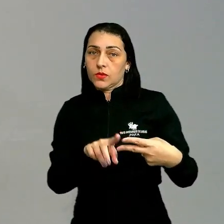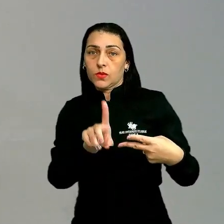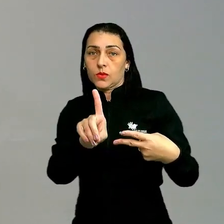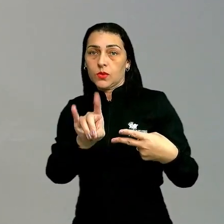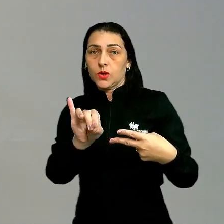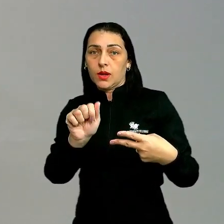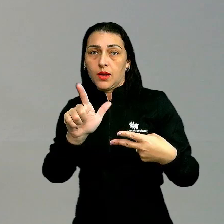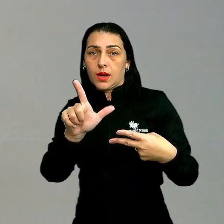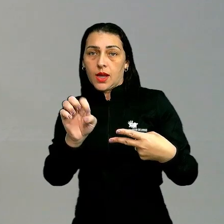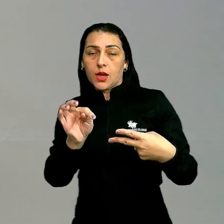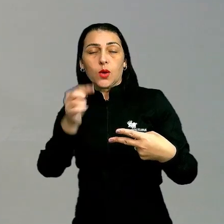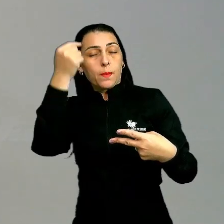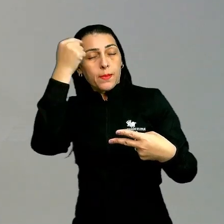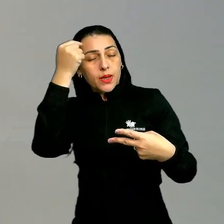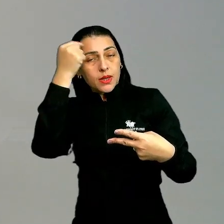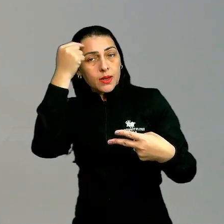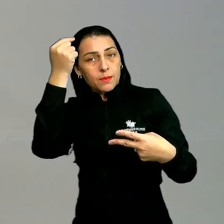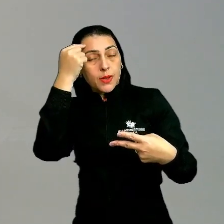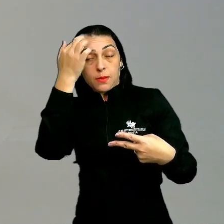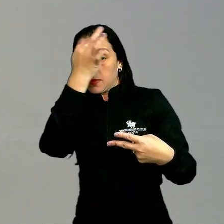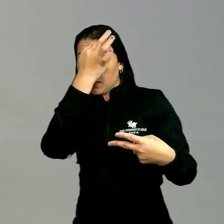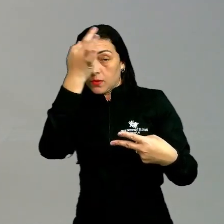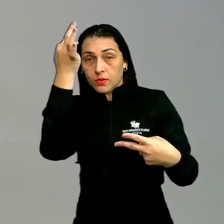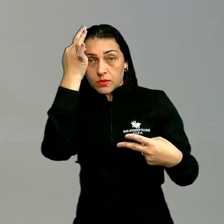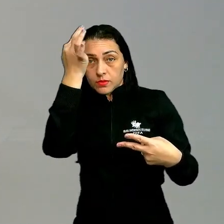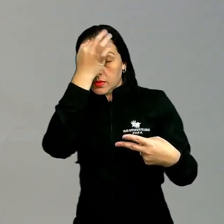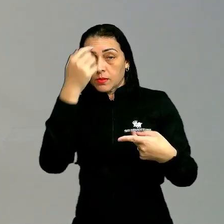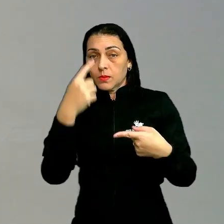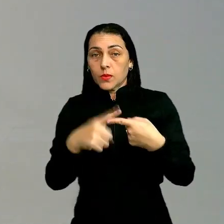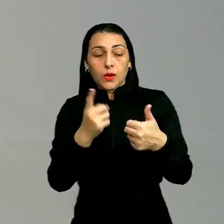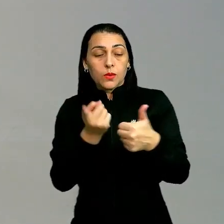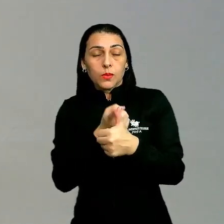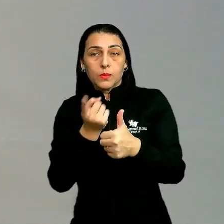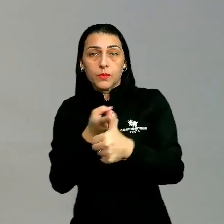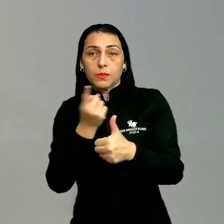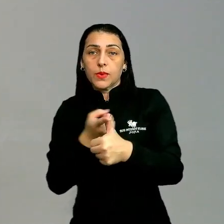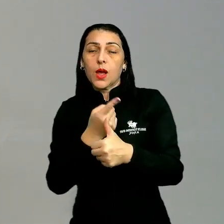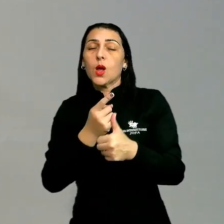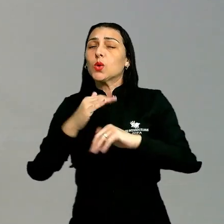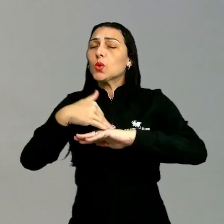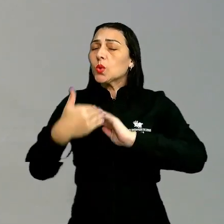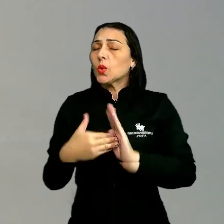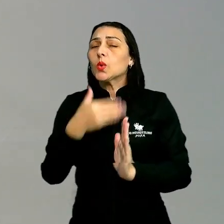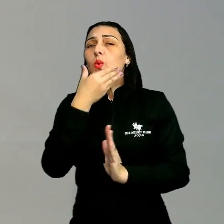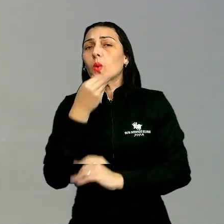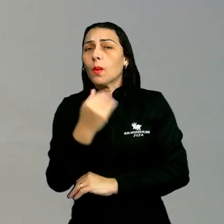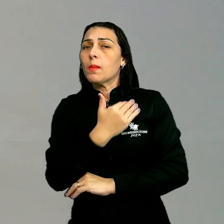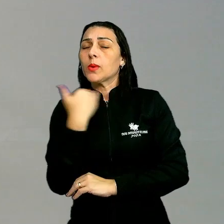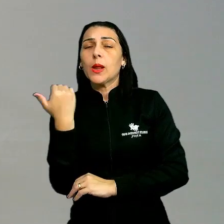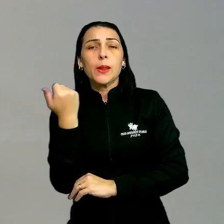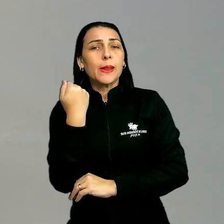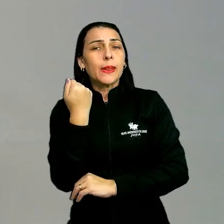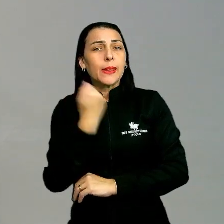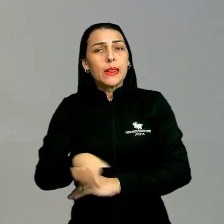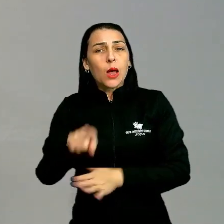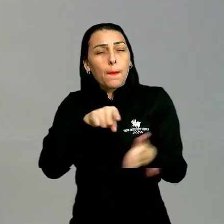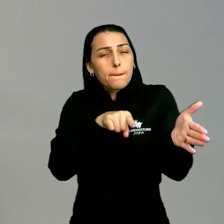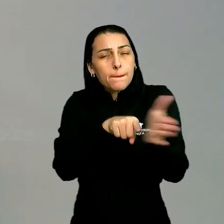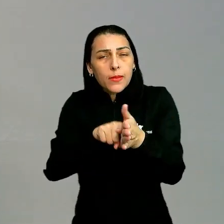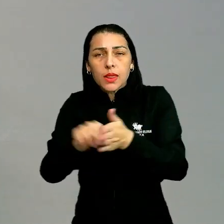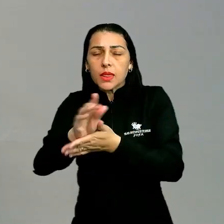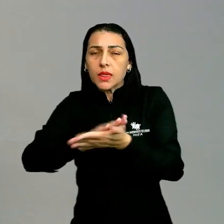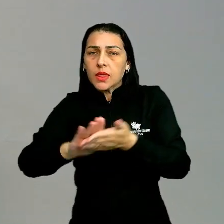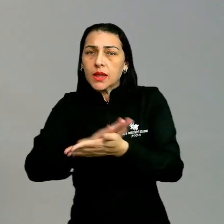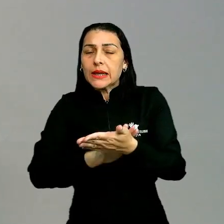é um pensamento dialético, serve para a filosofia, porque no primeiro caso, todo homem é mortal, não precisa investigar nada, mas quando eu